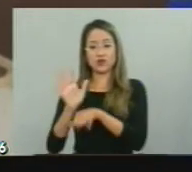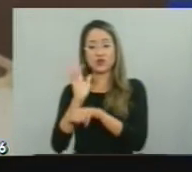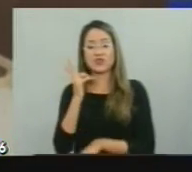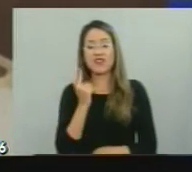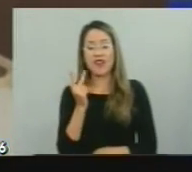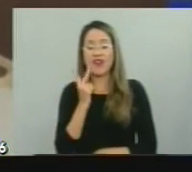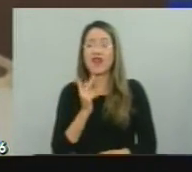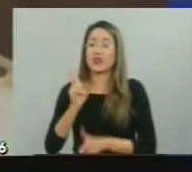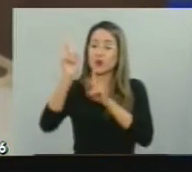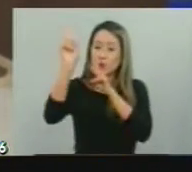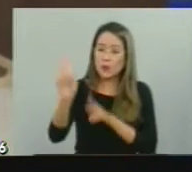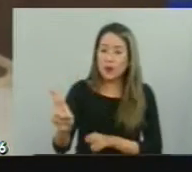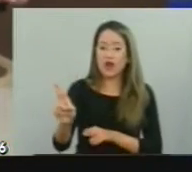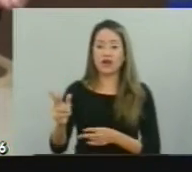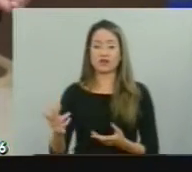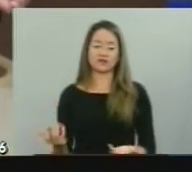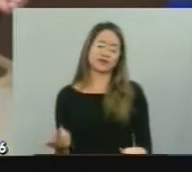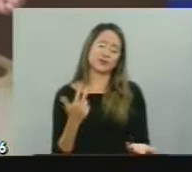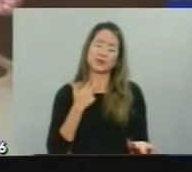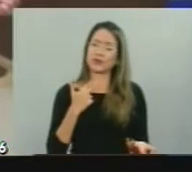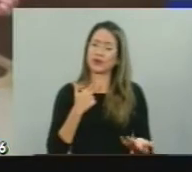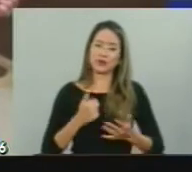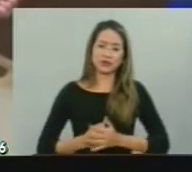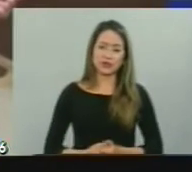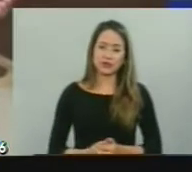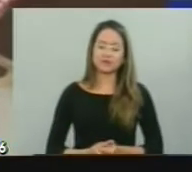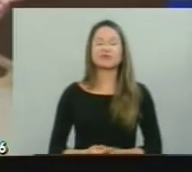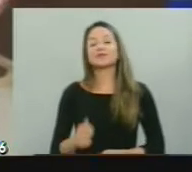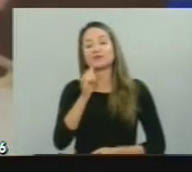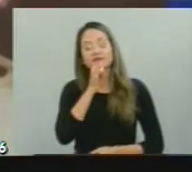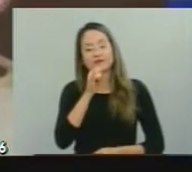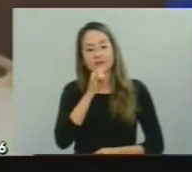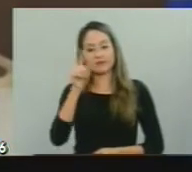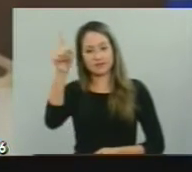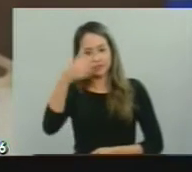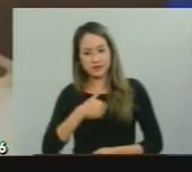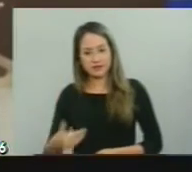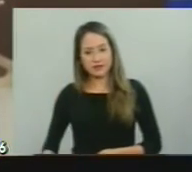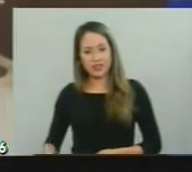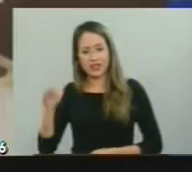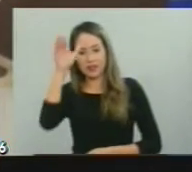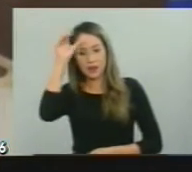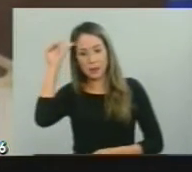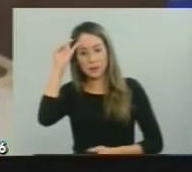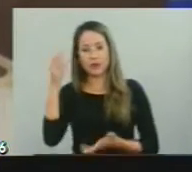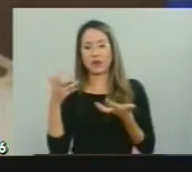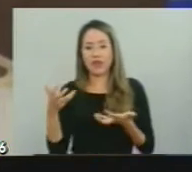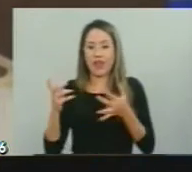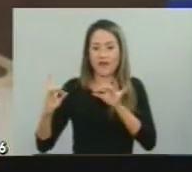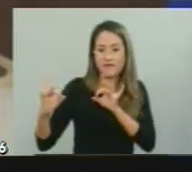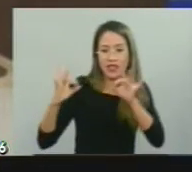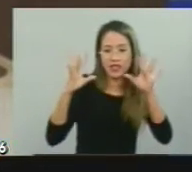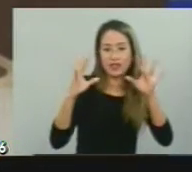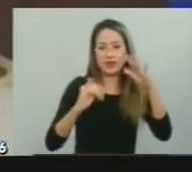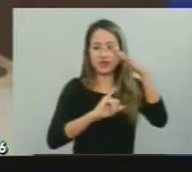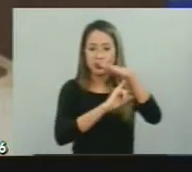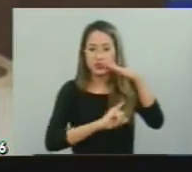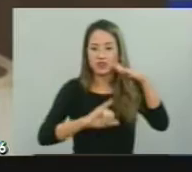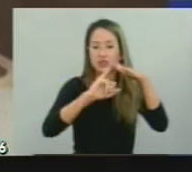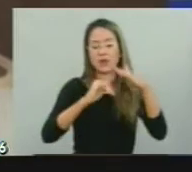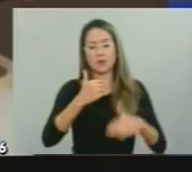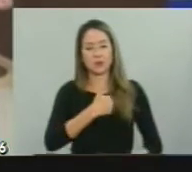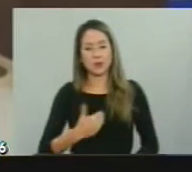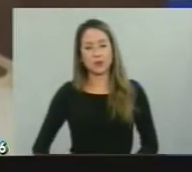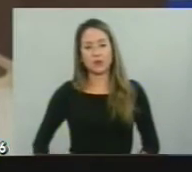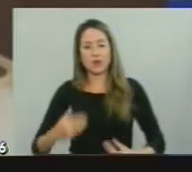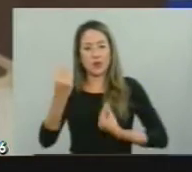contraditório. A discussão entre concessão e privatização é, do ponto de vista econômico, uma discussão semântica. Jurídico não.